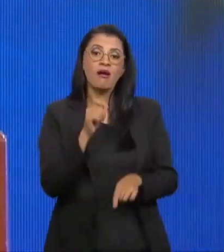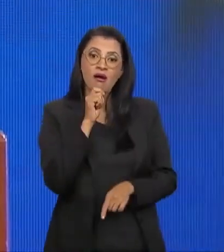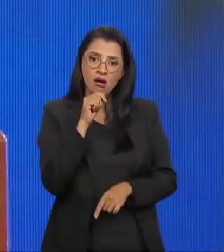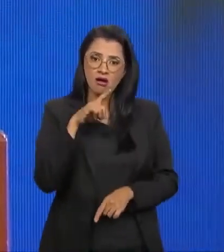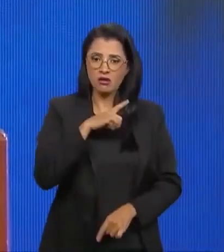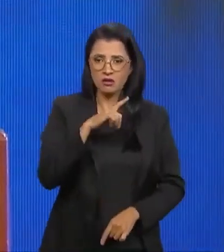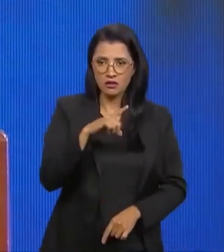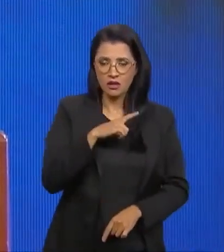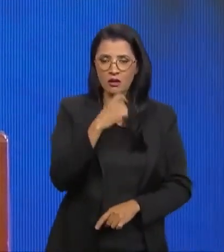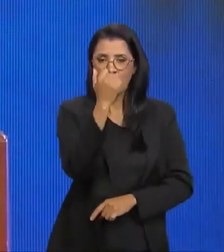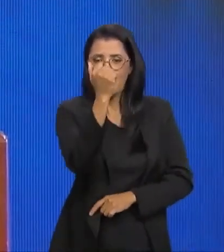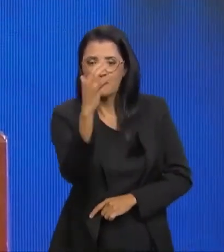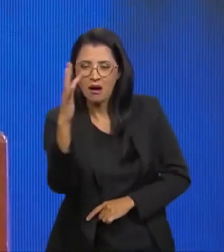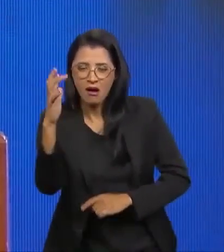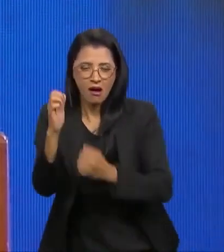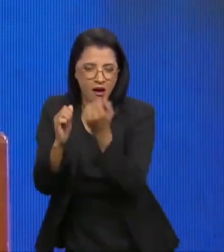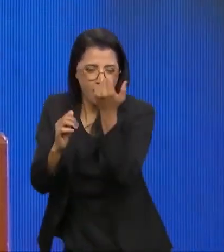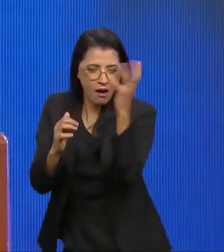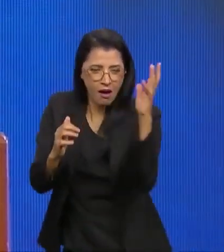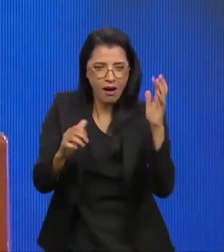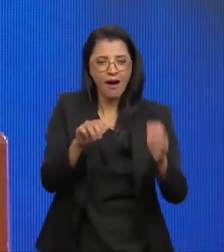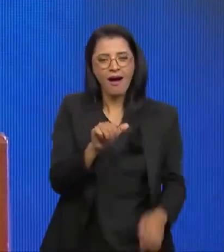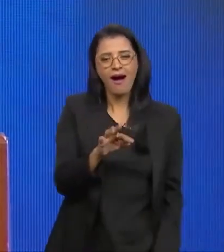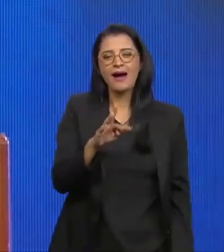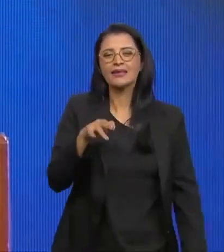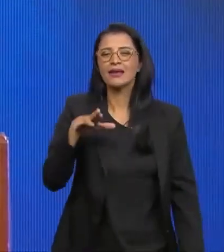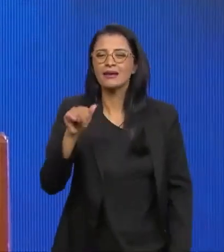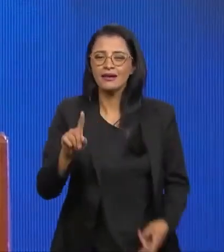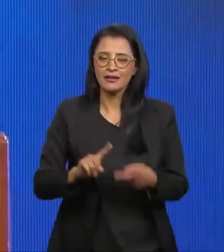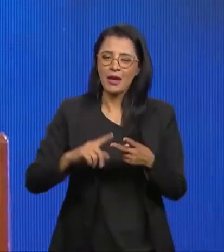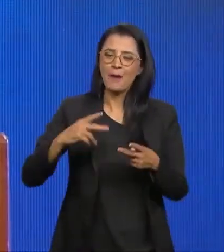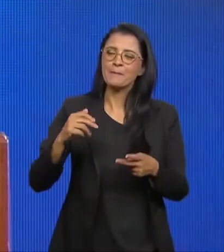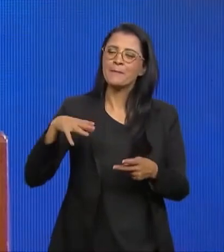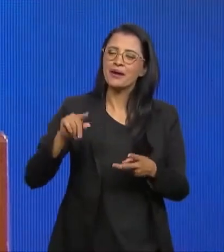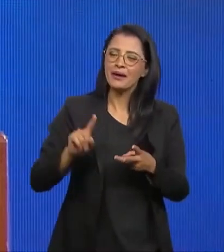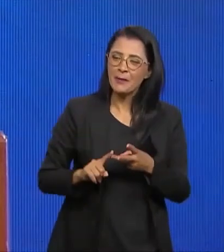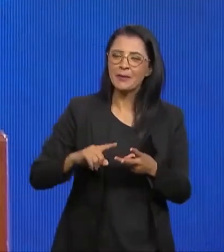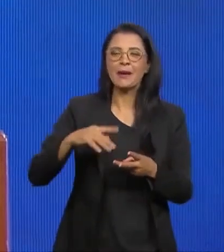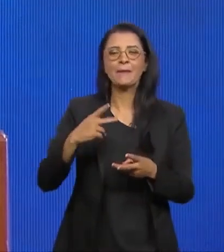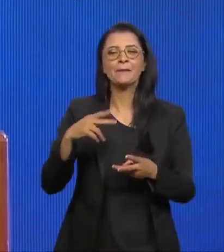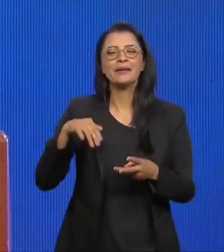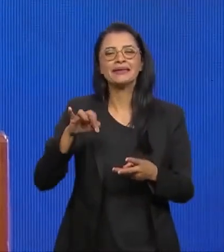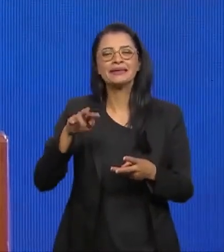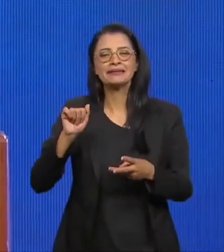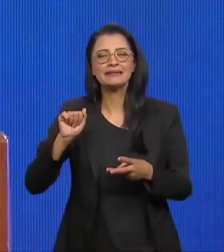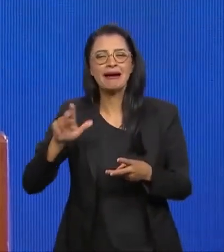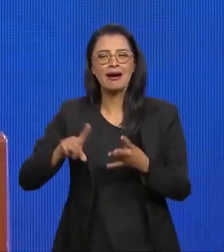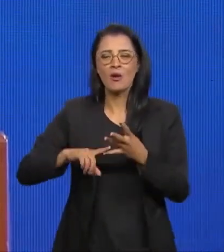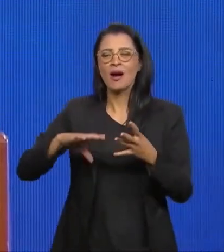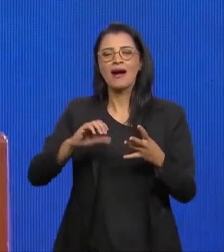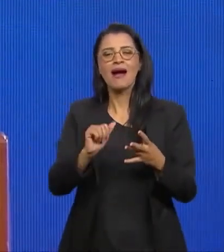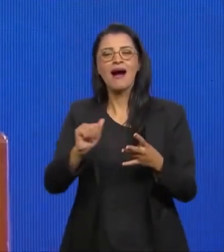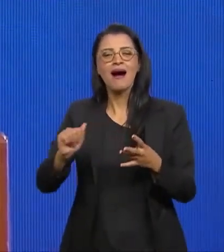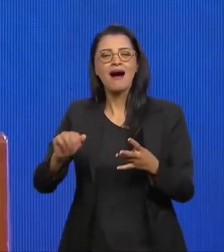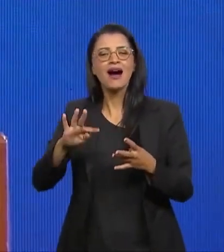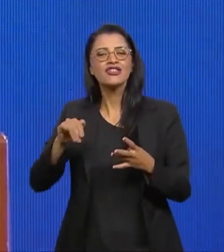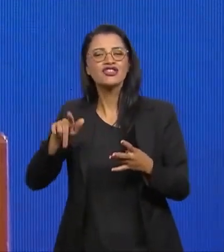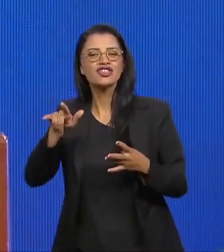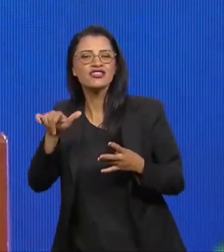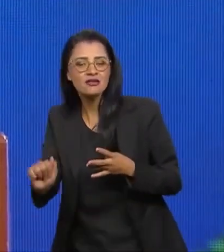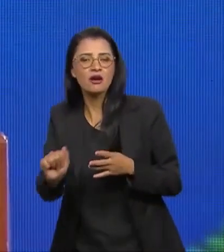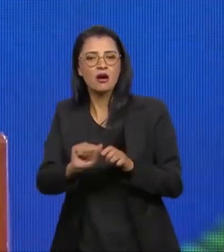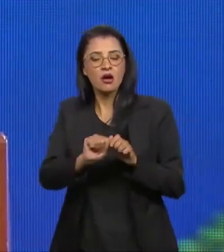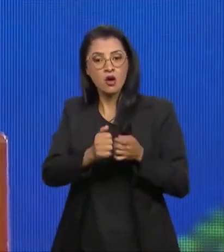e rica Mata Atlântica, assim como Pampa, o Pantanal, a Caatinga e o extenso litoral